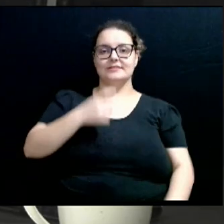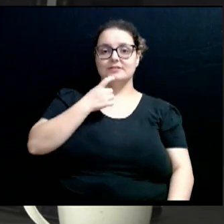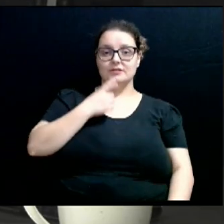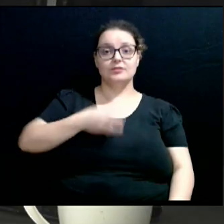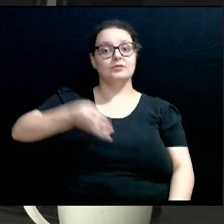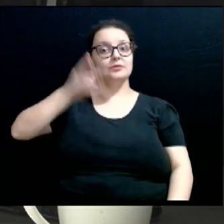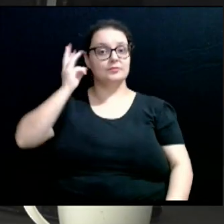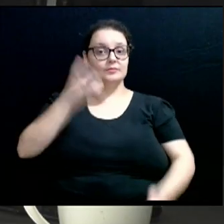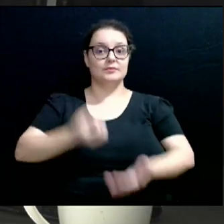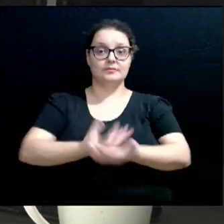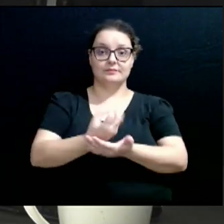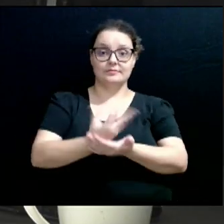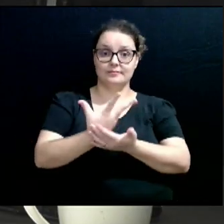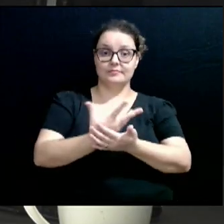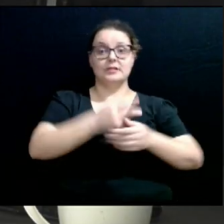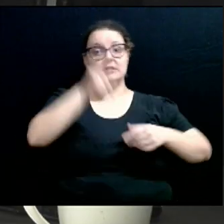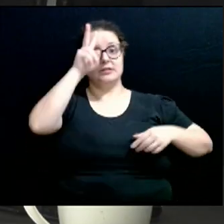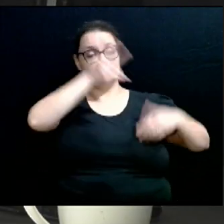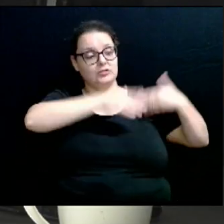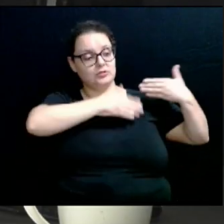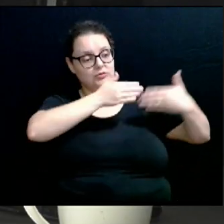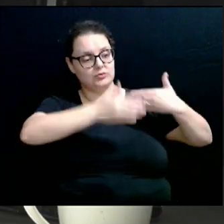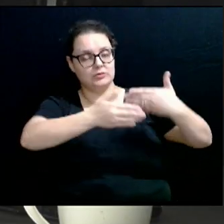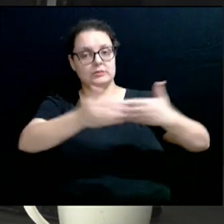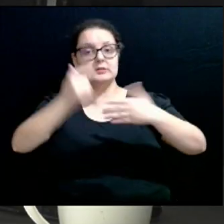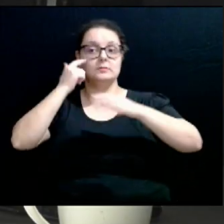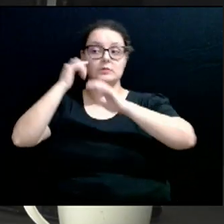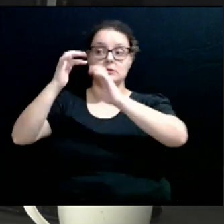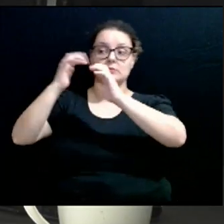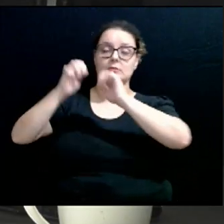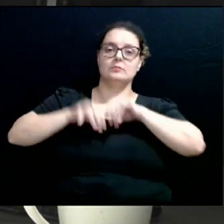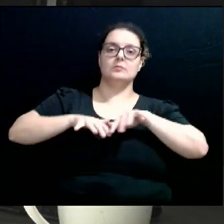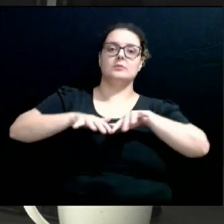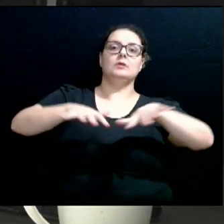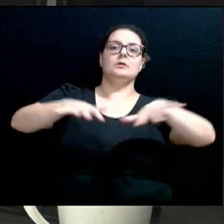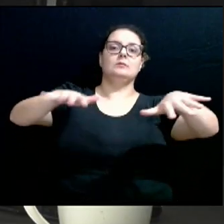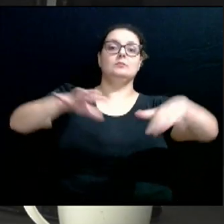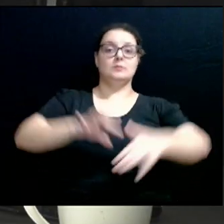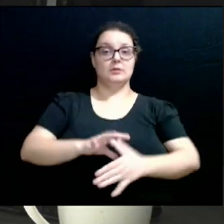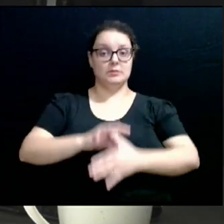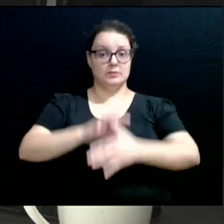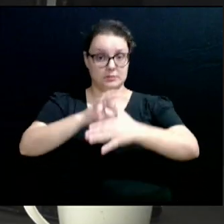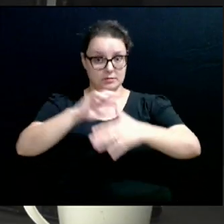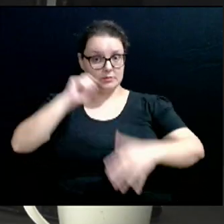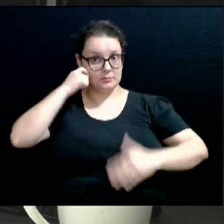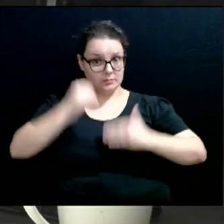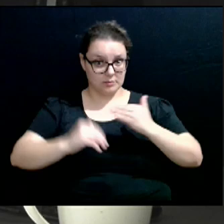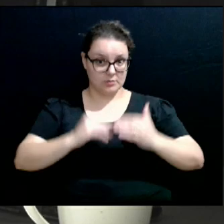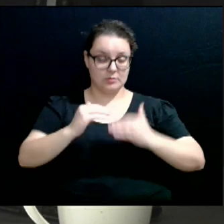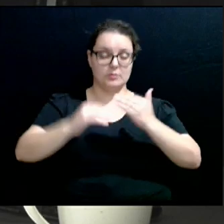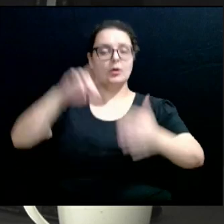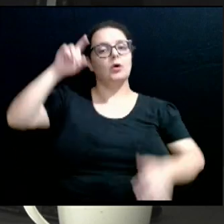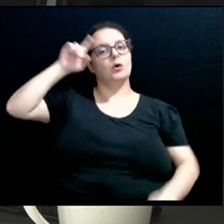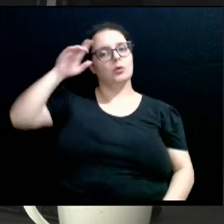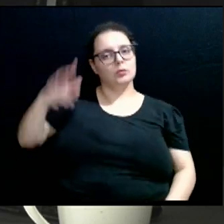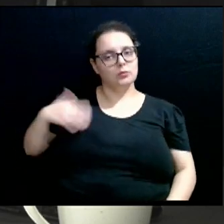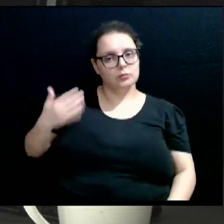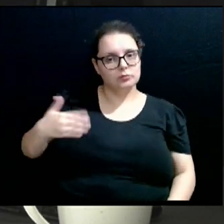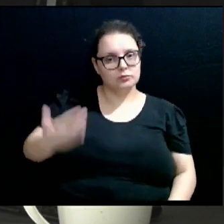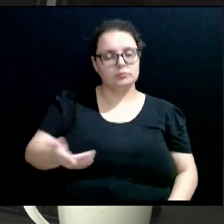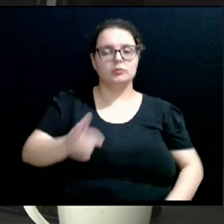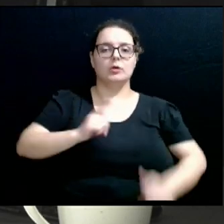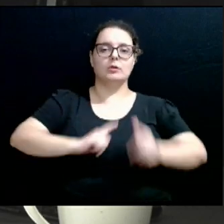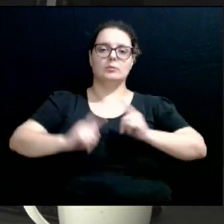as trajetórias e reflexões das lideranças negras que constrói, todos os dias, uma gestão pública mais